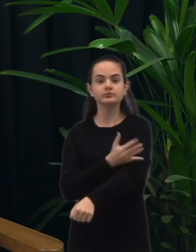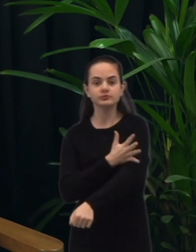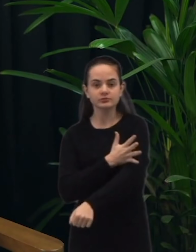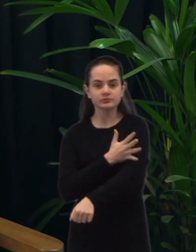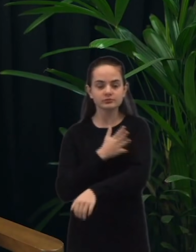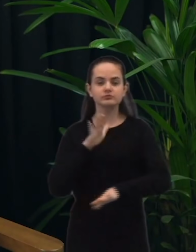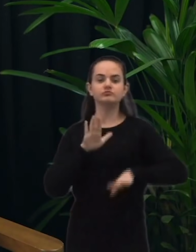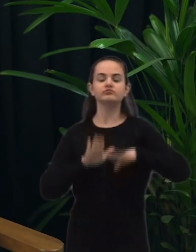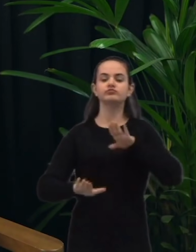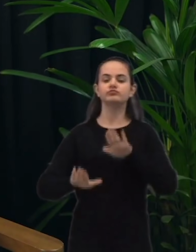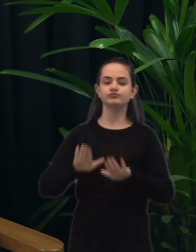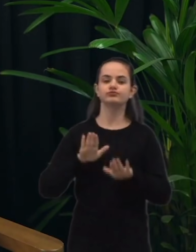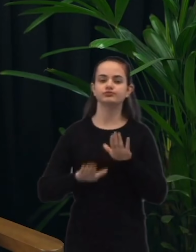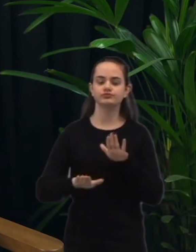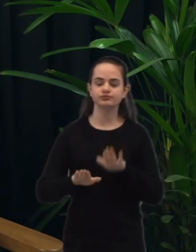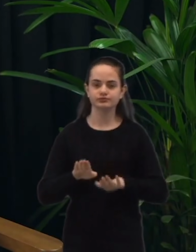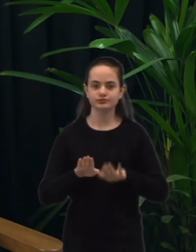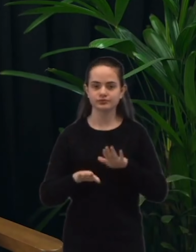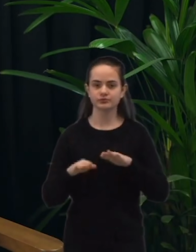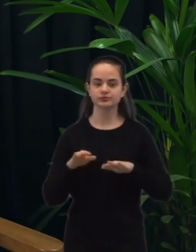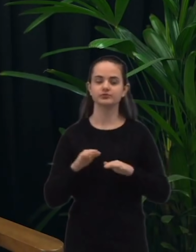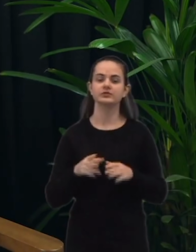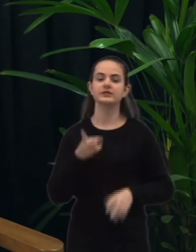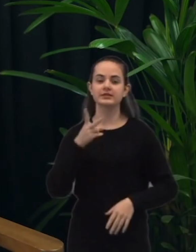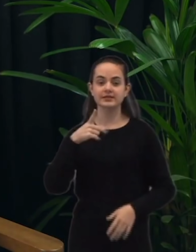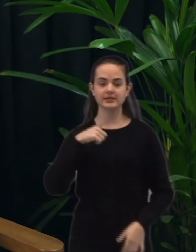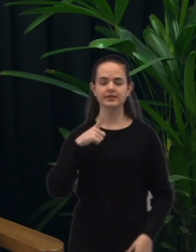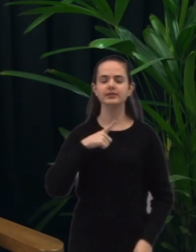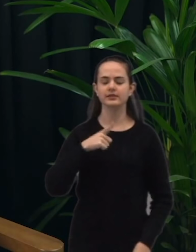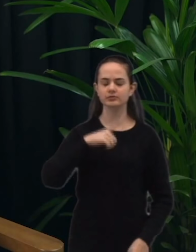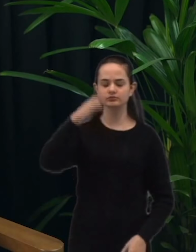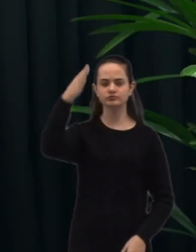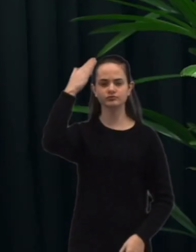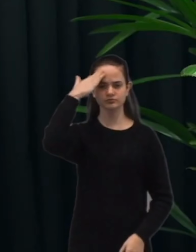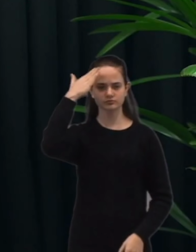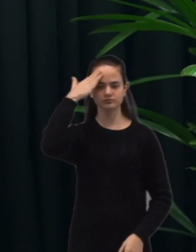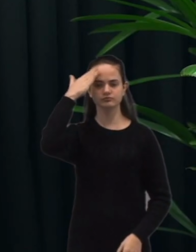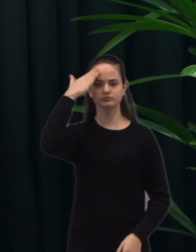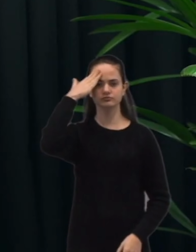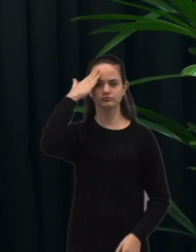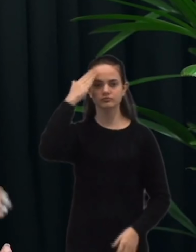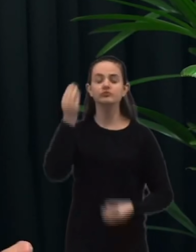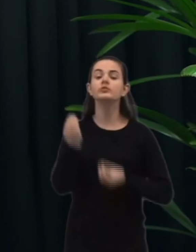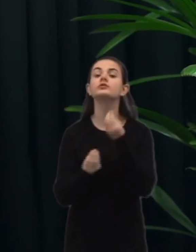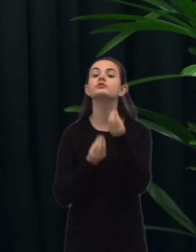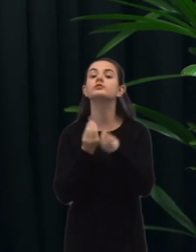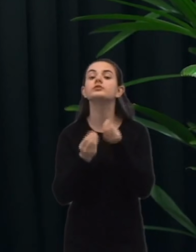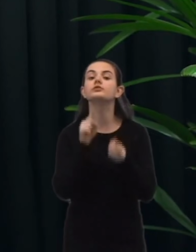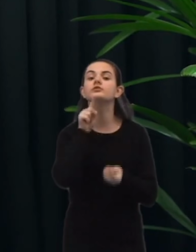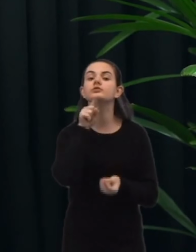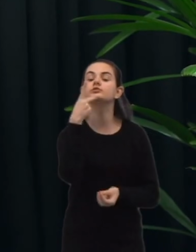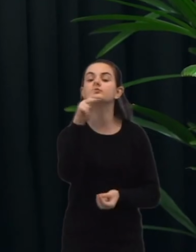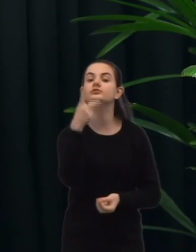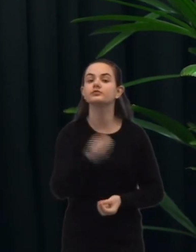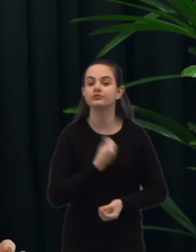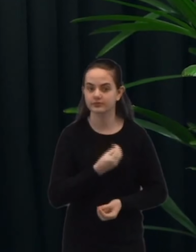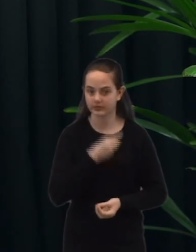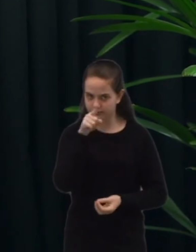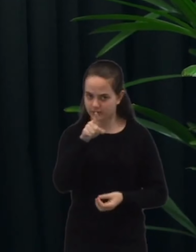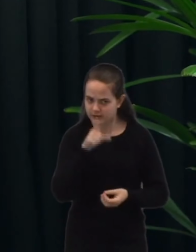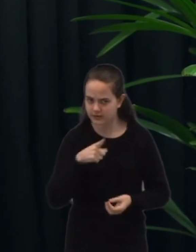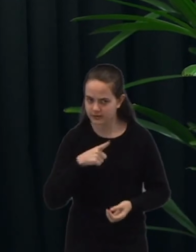uma vida moderada, equilibrada, tem sensatez. E você, como tem sido a sua vida? Você